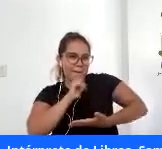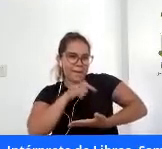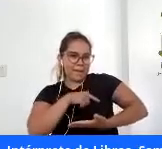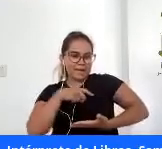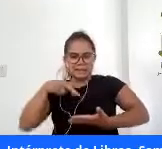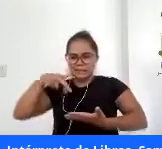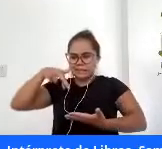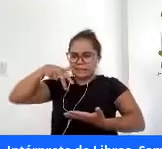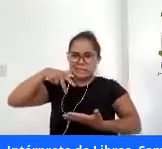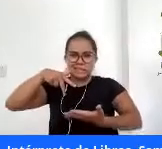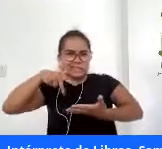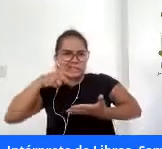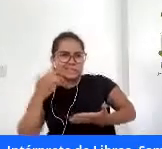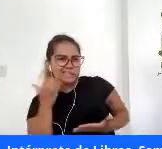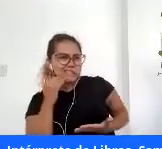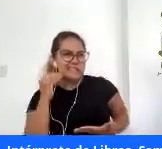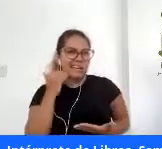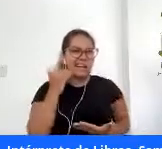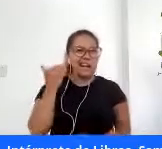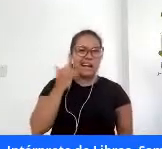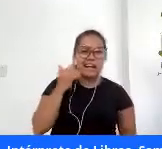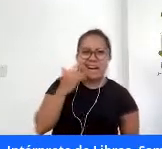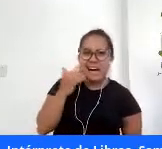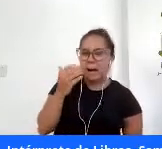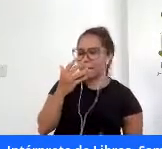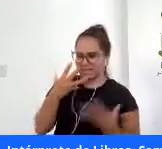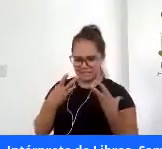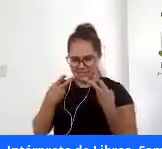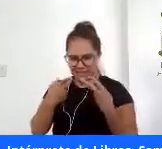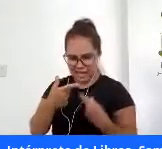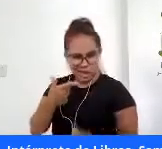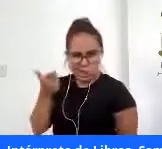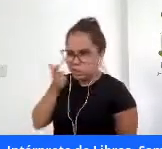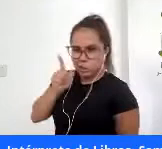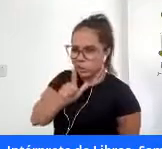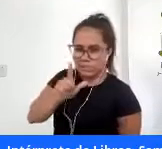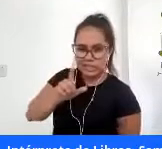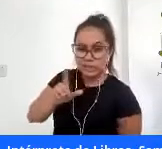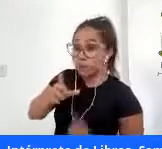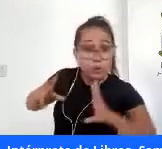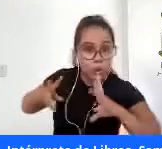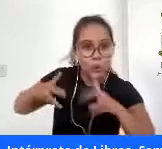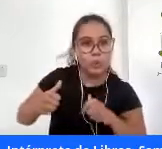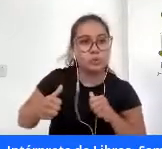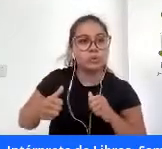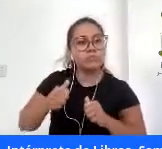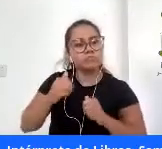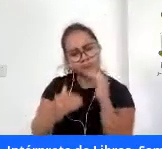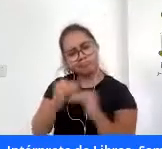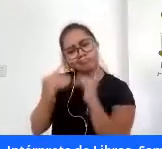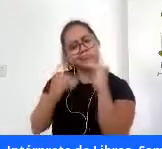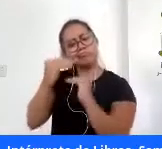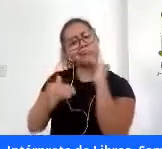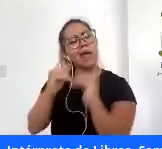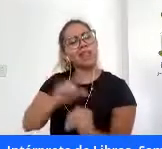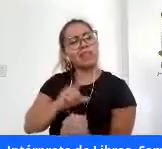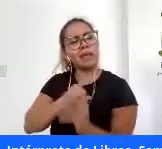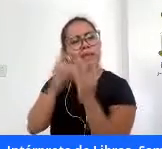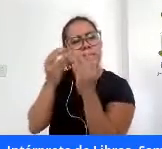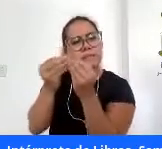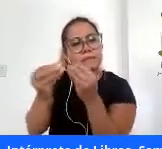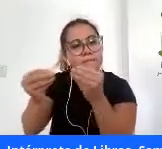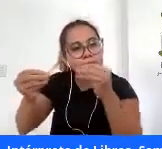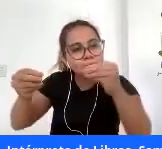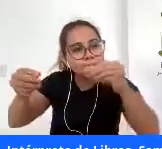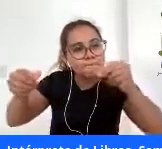não está com essa habilidade motora muito bem estabelecida. Então, ao longo do desenvolvimento, você tem um refinamento